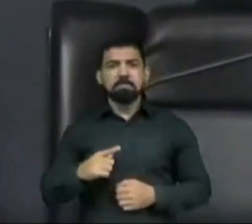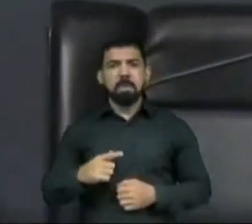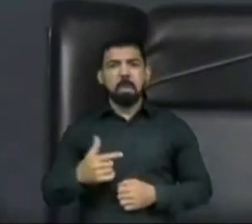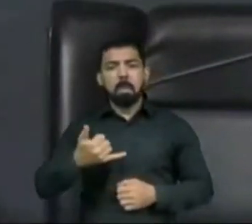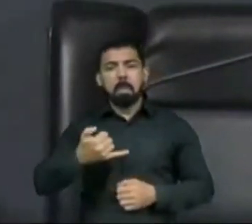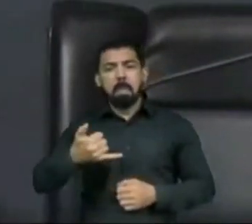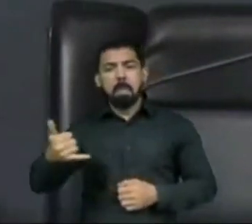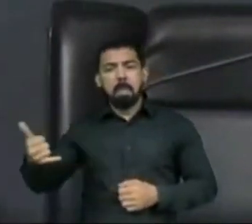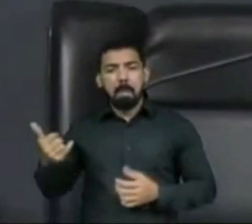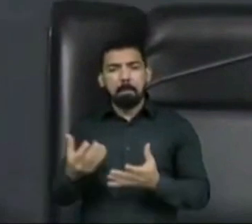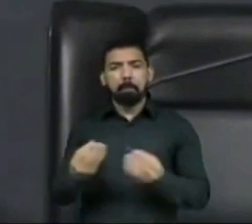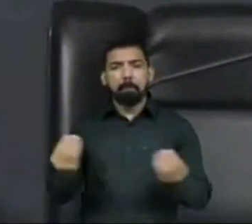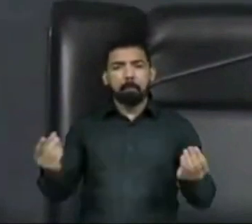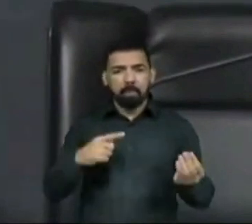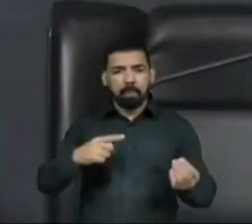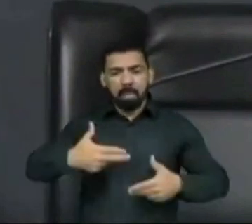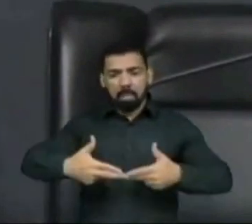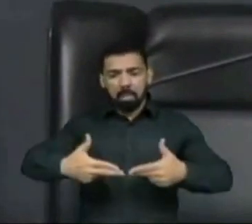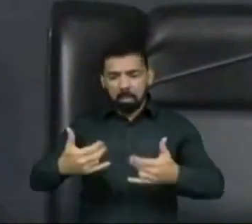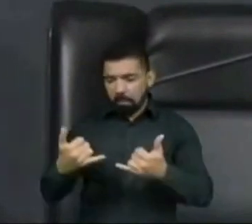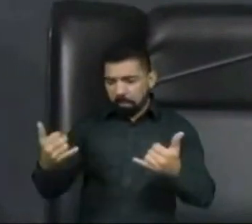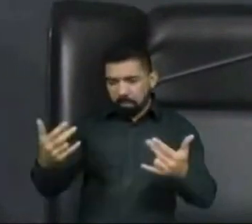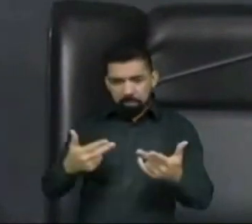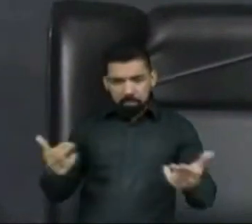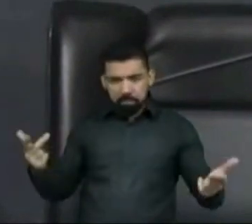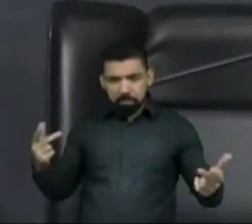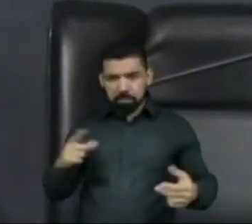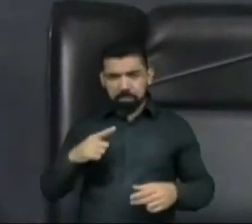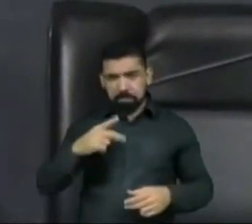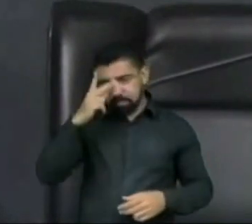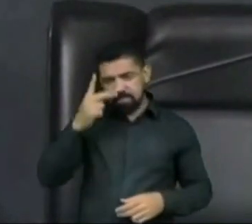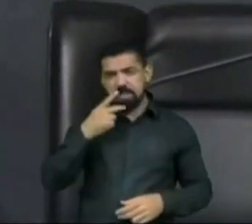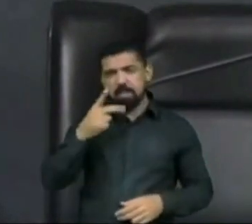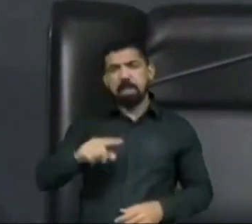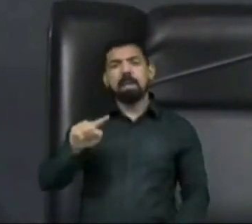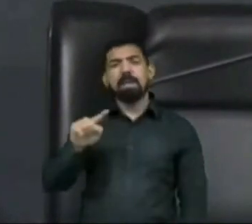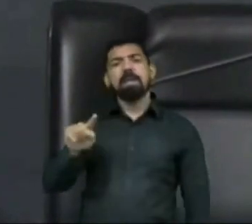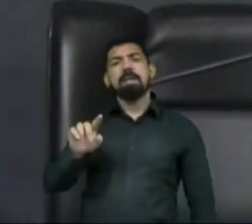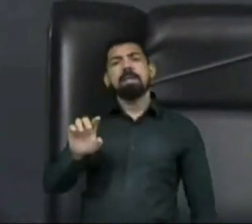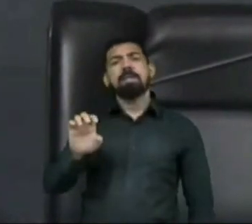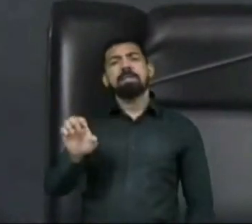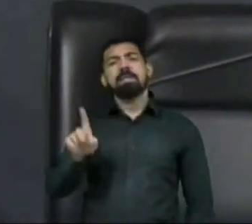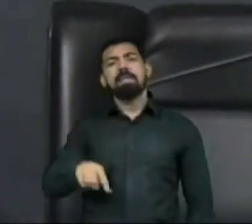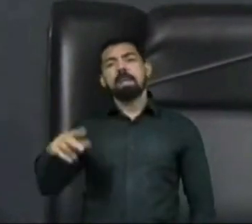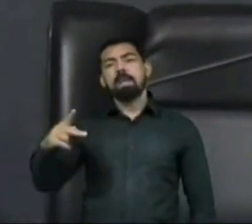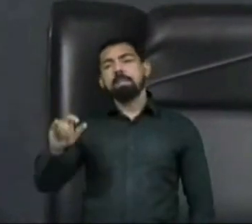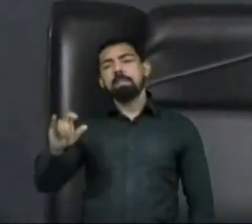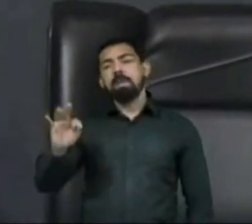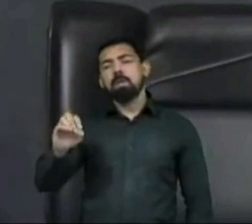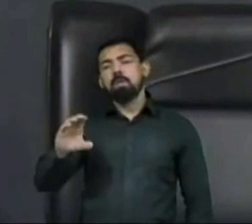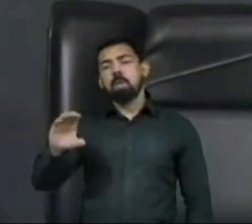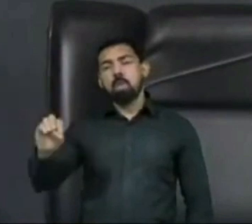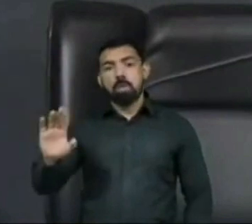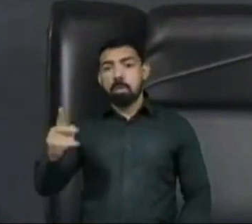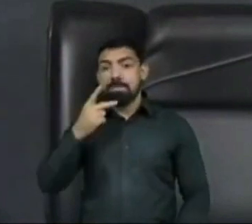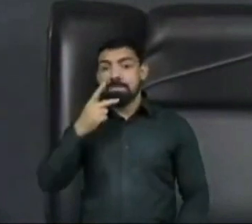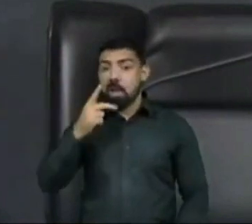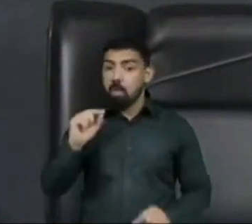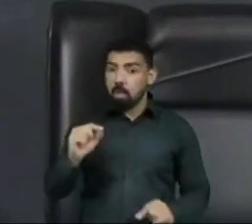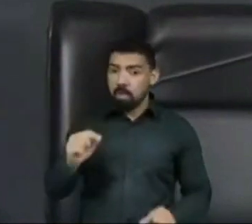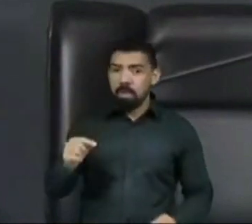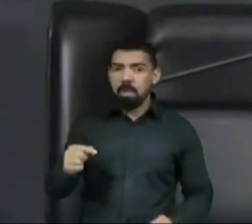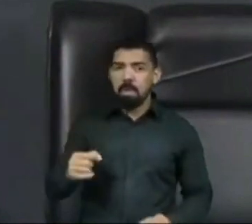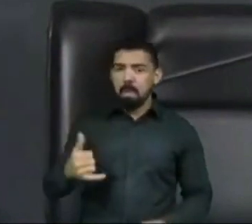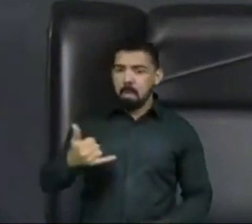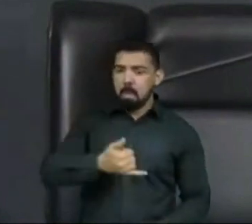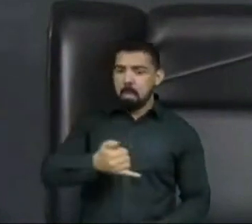estou falando do Zé Pitoco, que tanto fala o nosso deputado Fernando Hugo, eu estou falando de fuzil, deputado Fernando